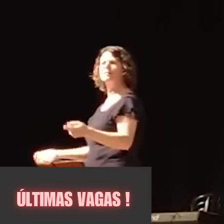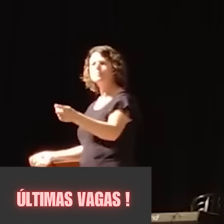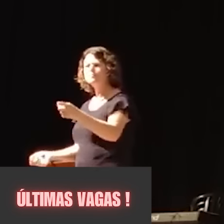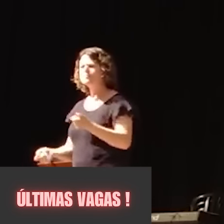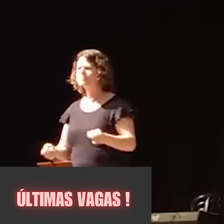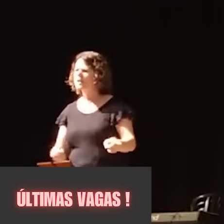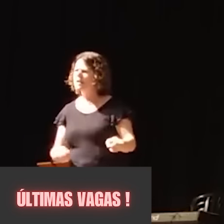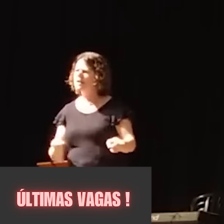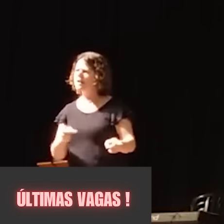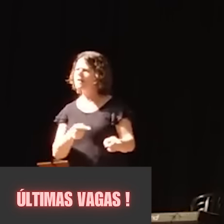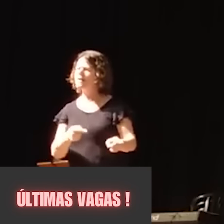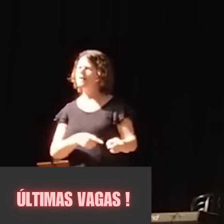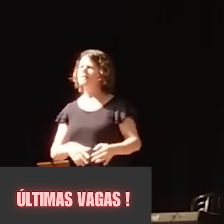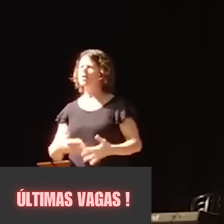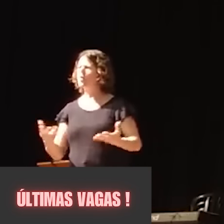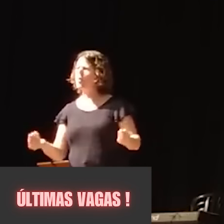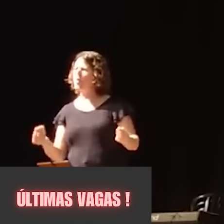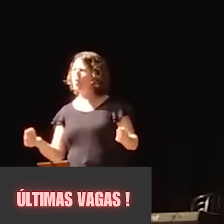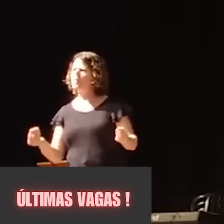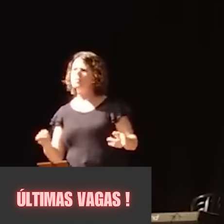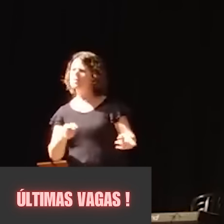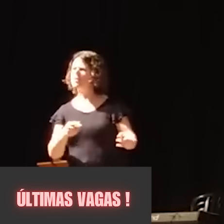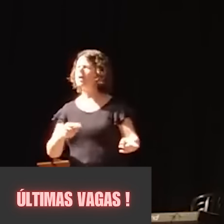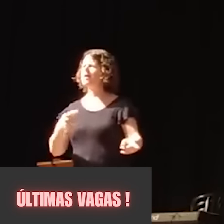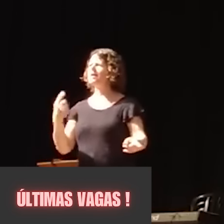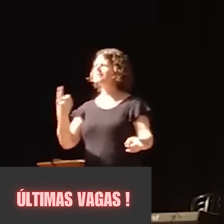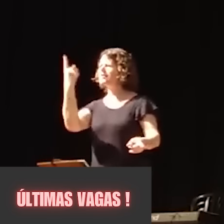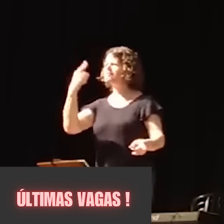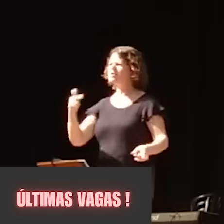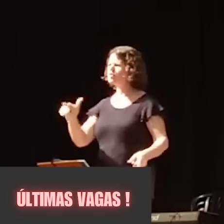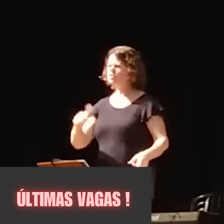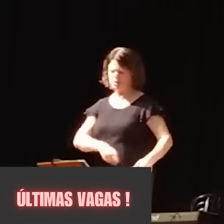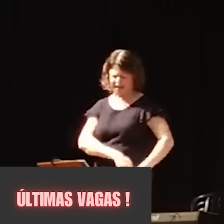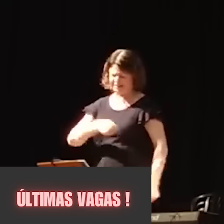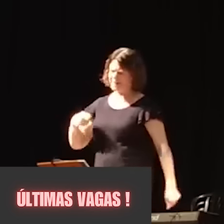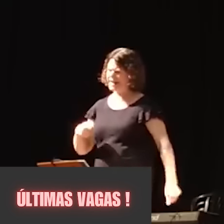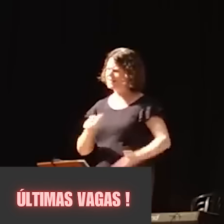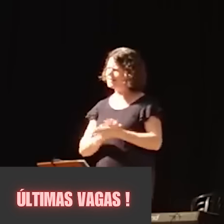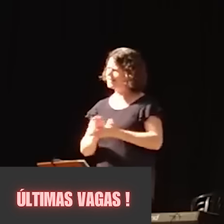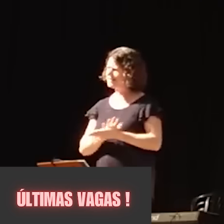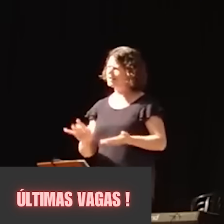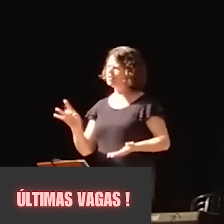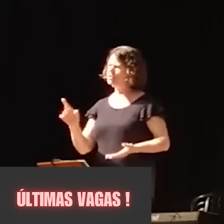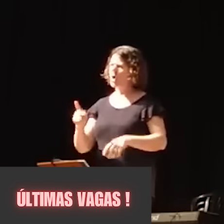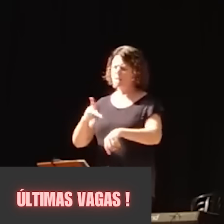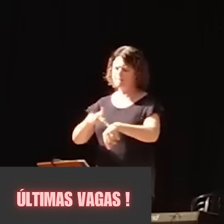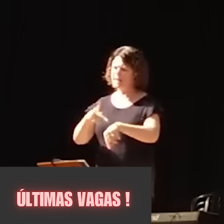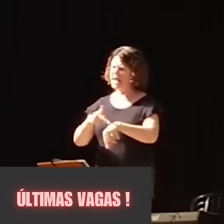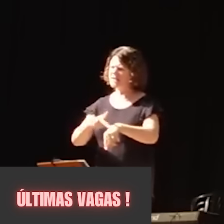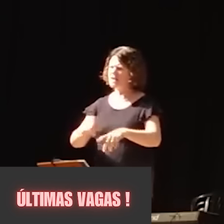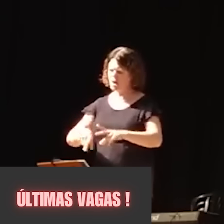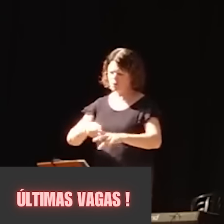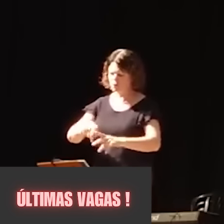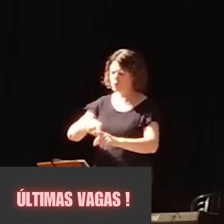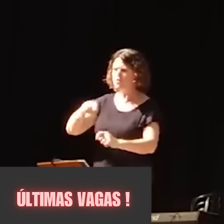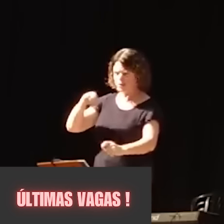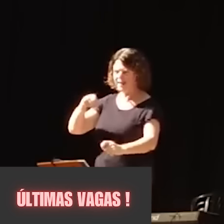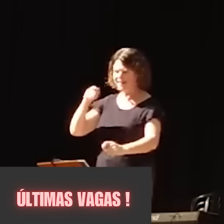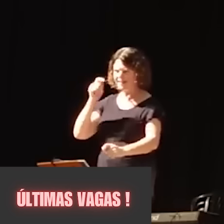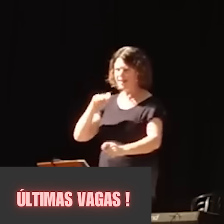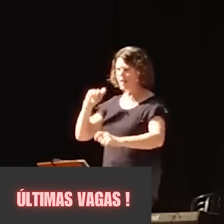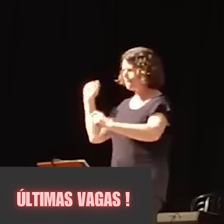palavra liberada sobre a vida da sua família a palavra liberada sobre a sua vida sobre seu futuro sobre seus filhos sobre seu